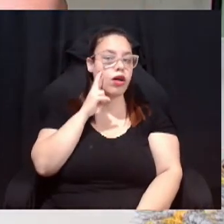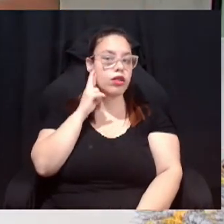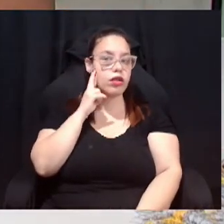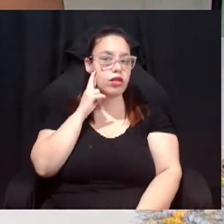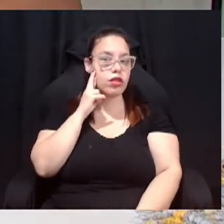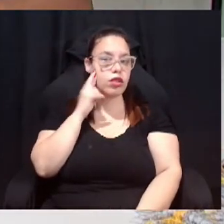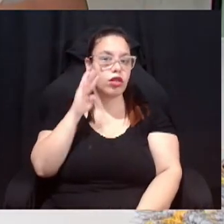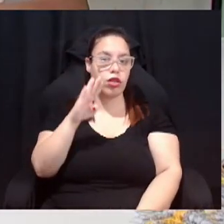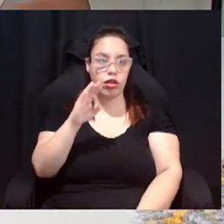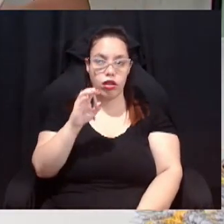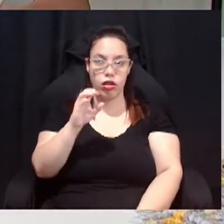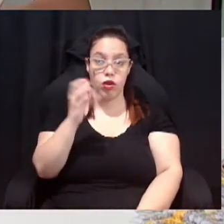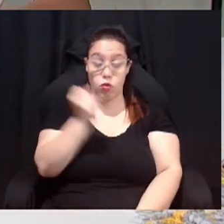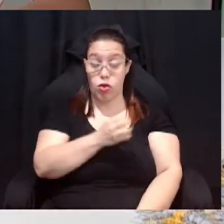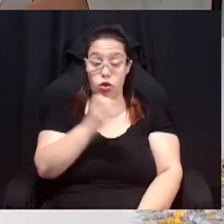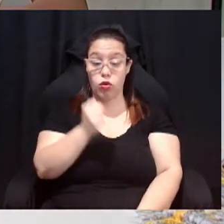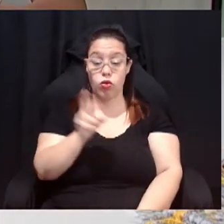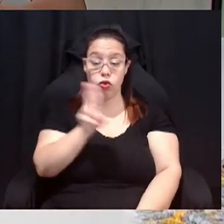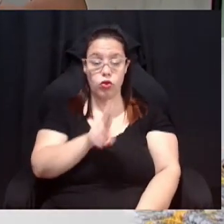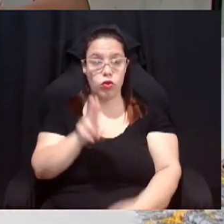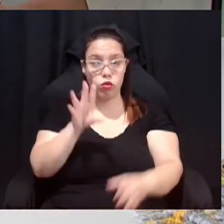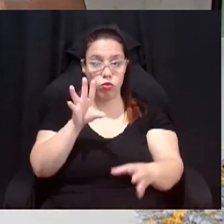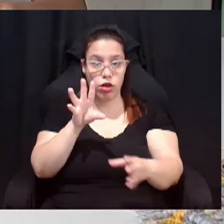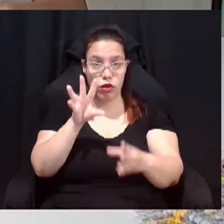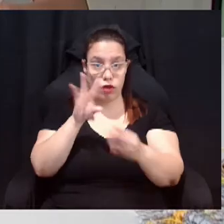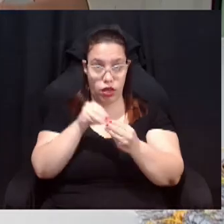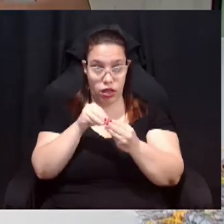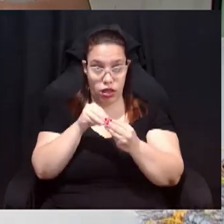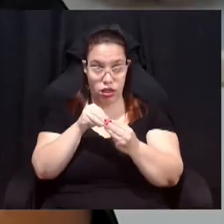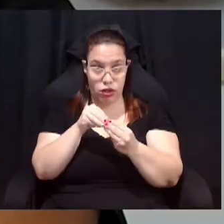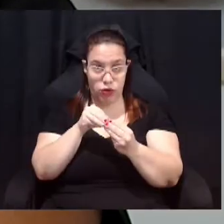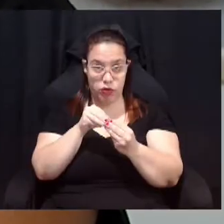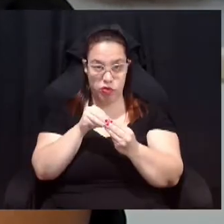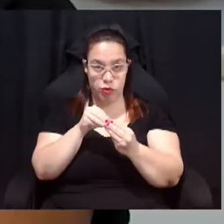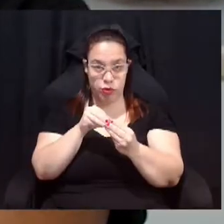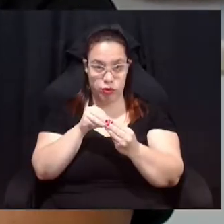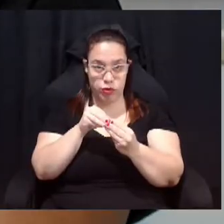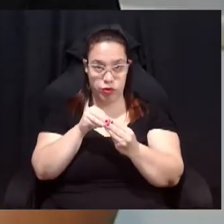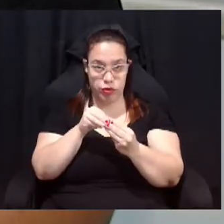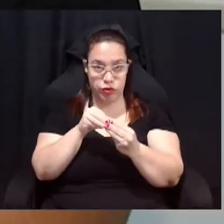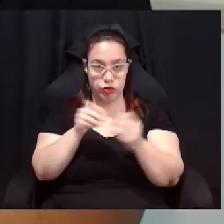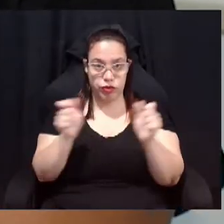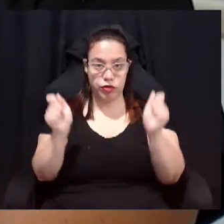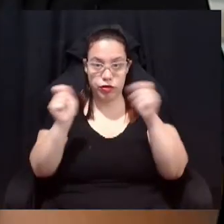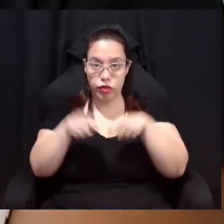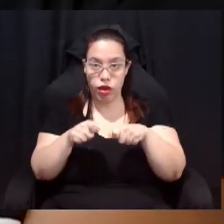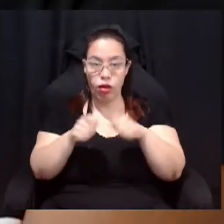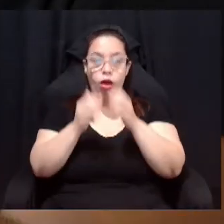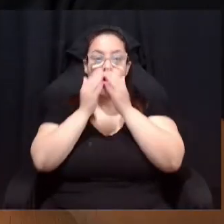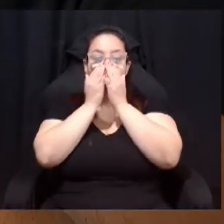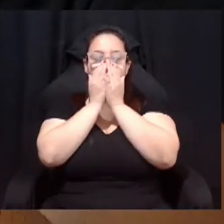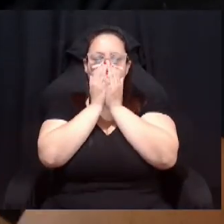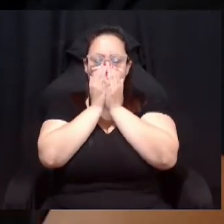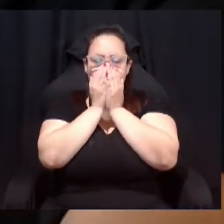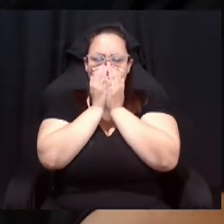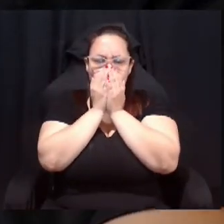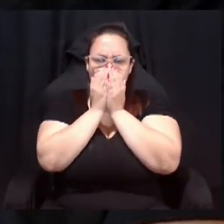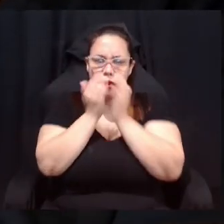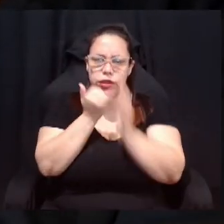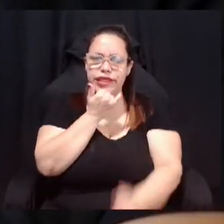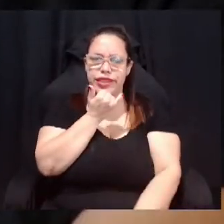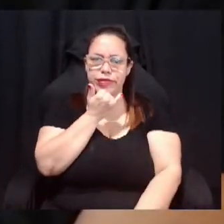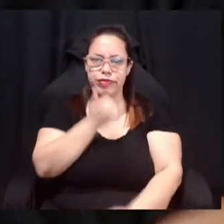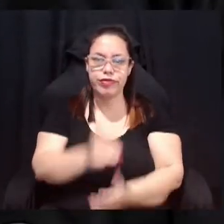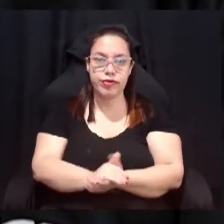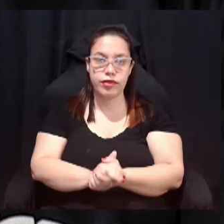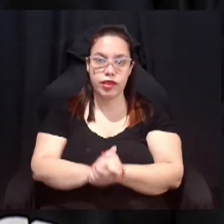usar ele para fazer o fechamento. Tá. Né? A gente tem essa possibilidade de mesclar cores. Então eu vou fazer o corpinho do